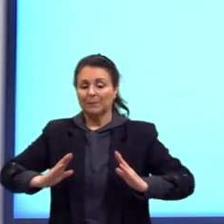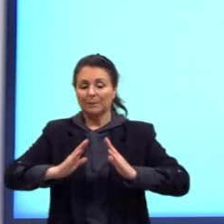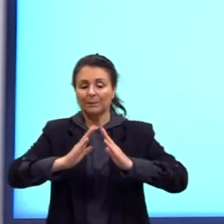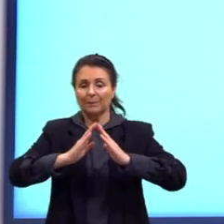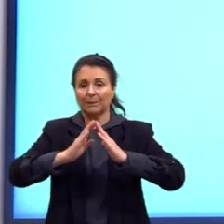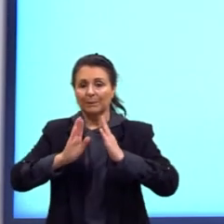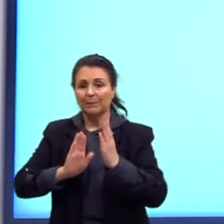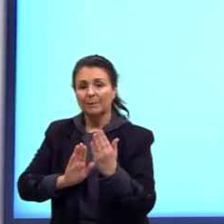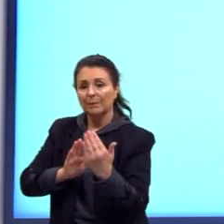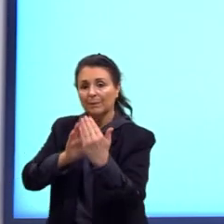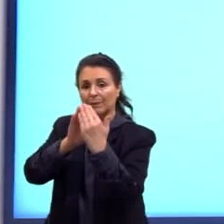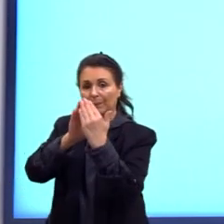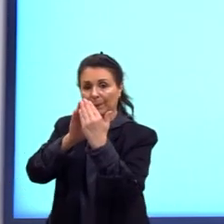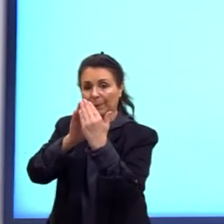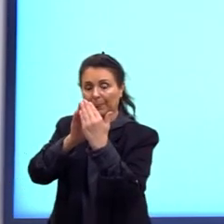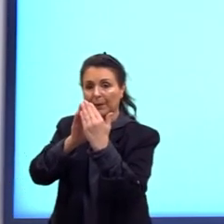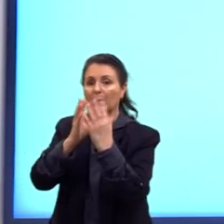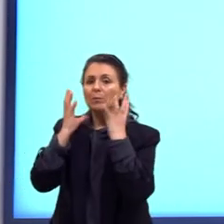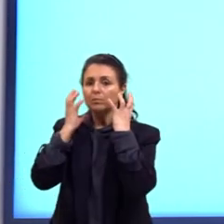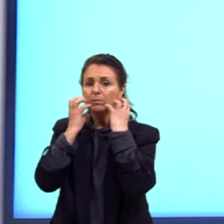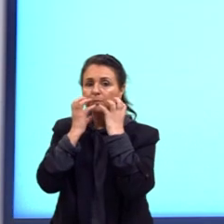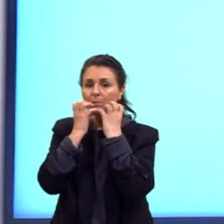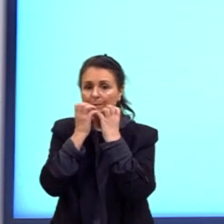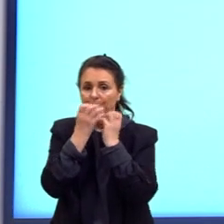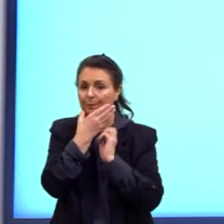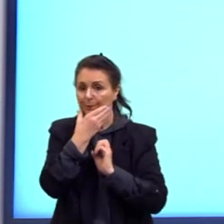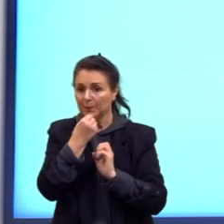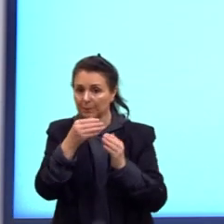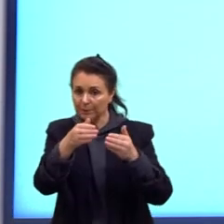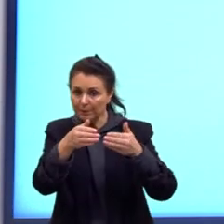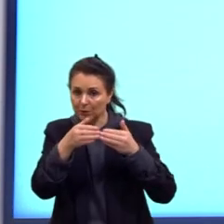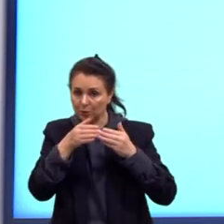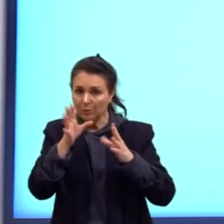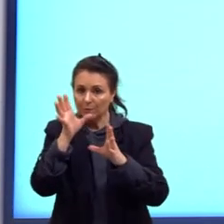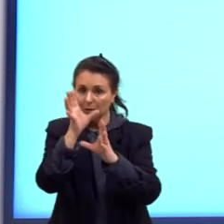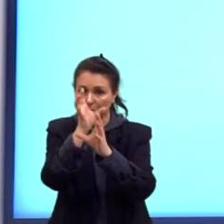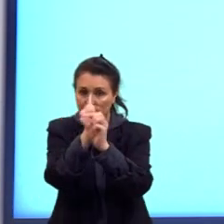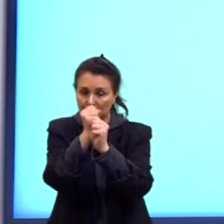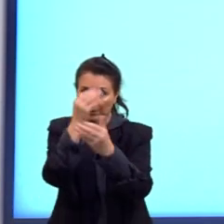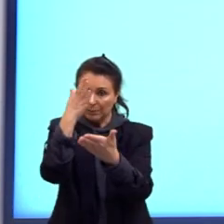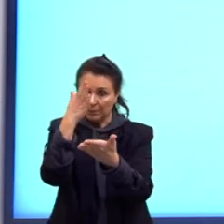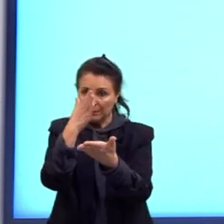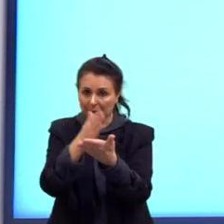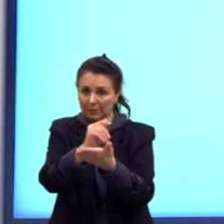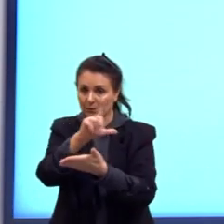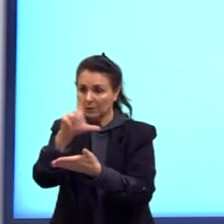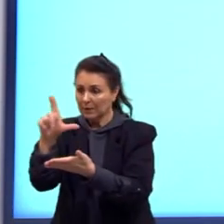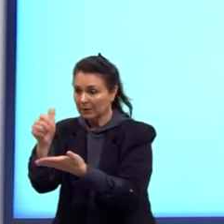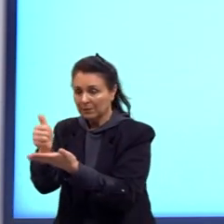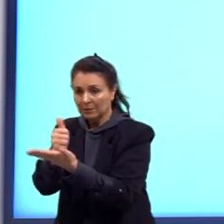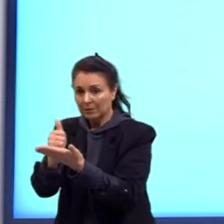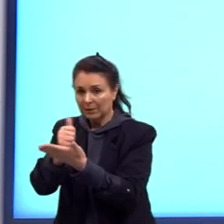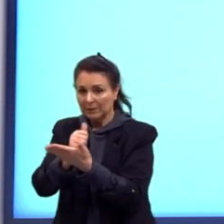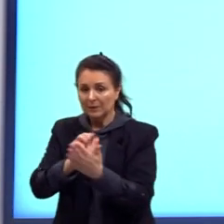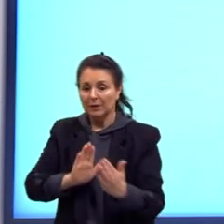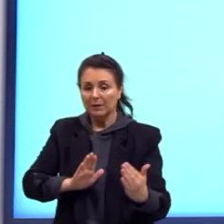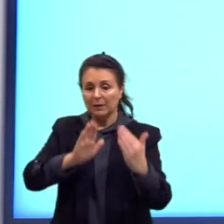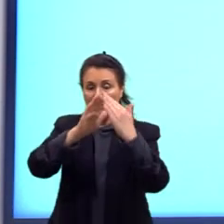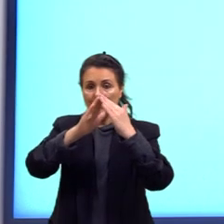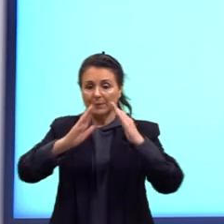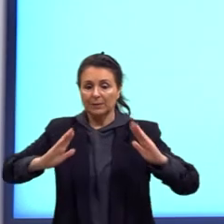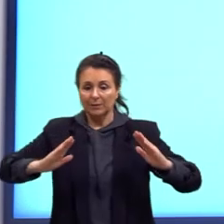Tallis deveria ainda ter pedido que se somasse metade do lado da base da pirâmide até a sombra da